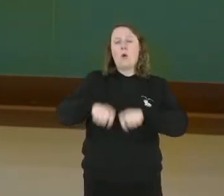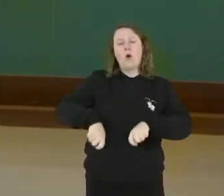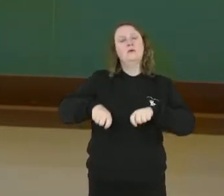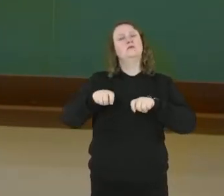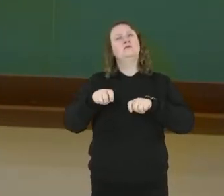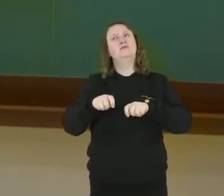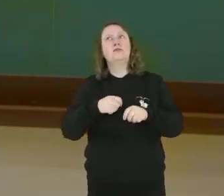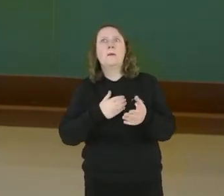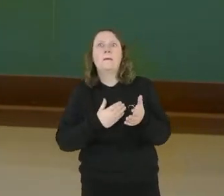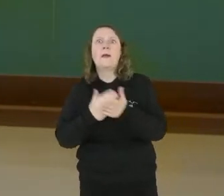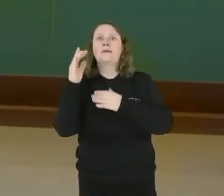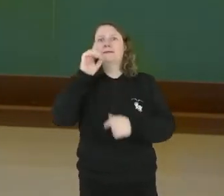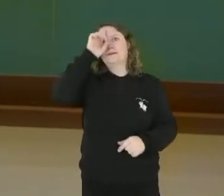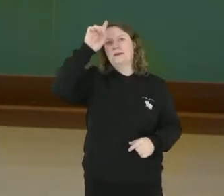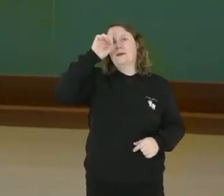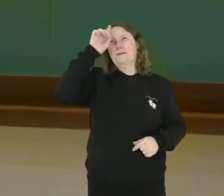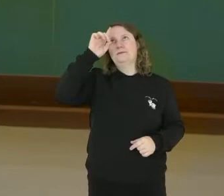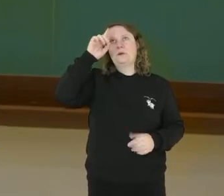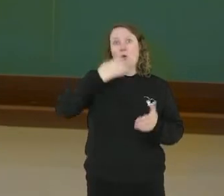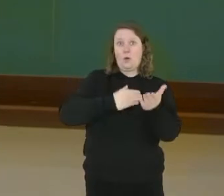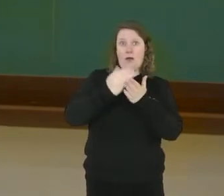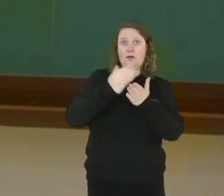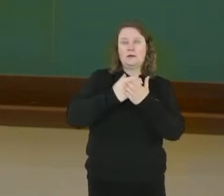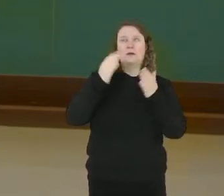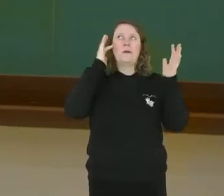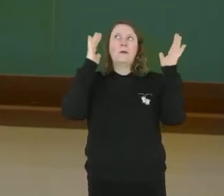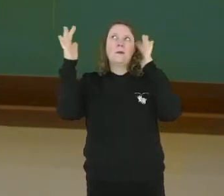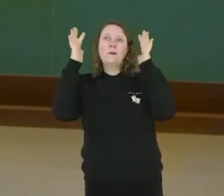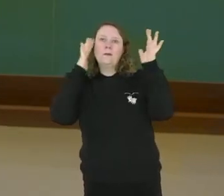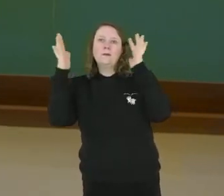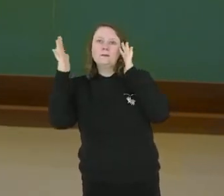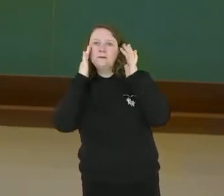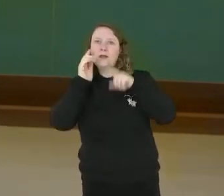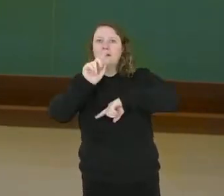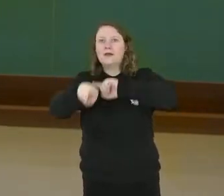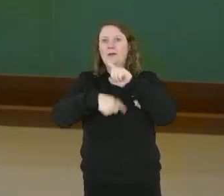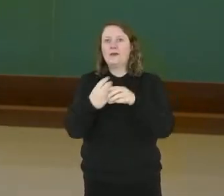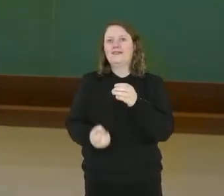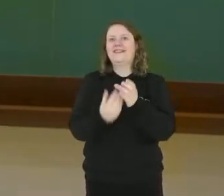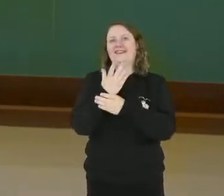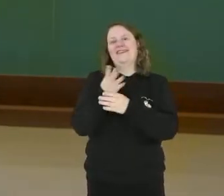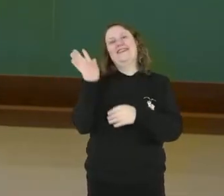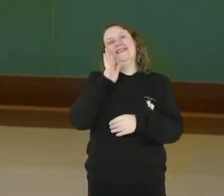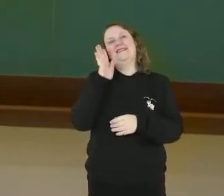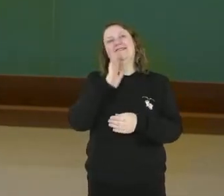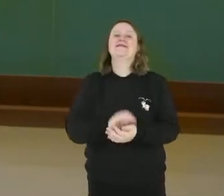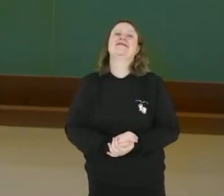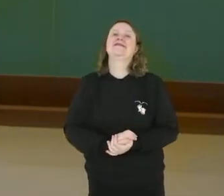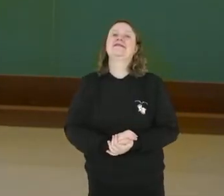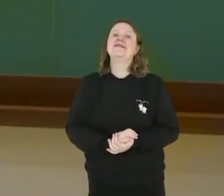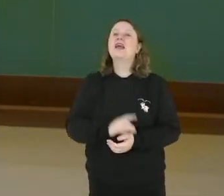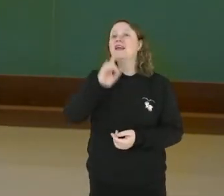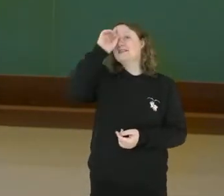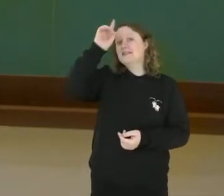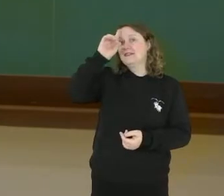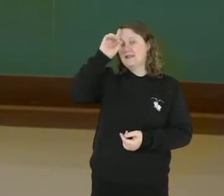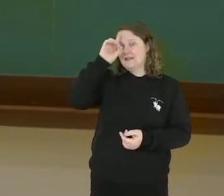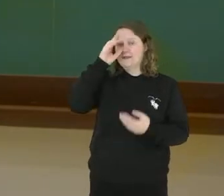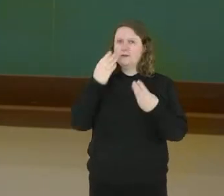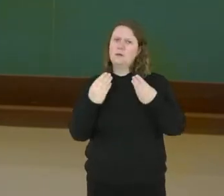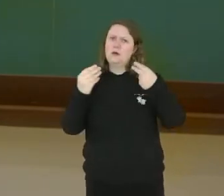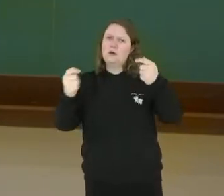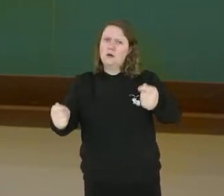da imaginação. Então você imagina e você cria e fica bem legal. A criatividade é uma qualidade